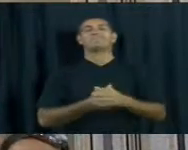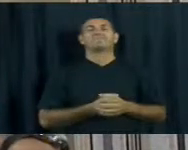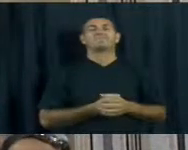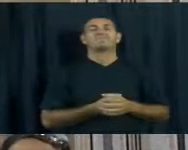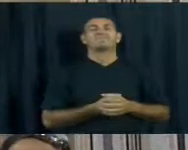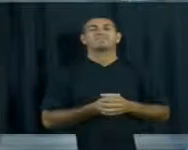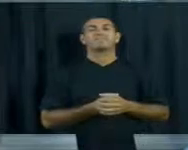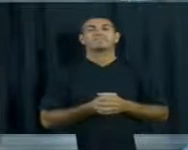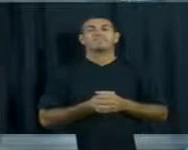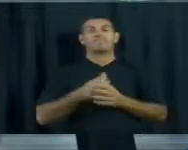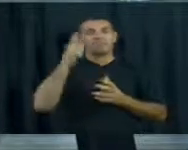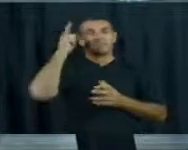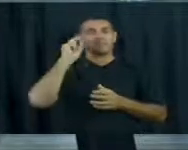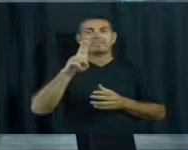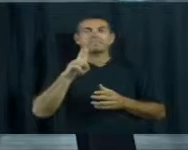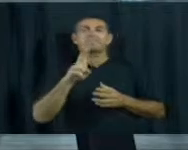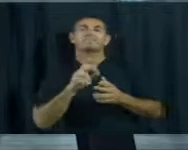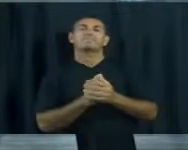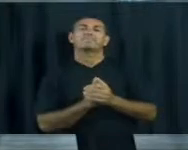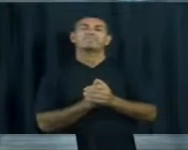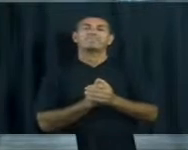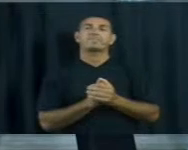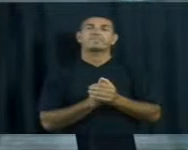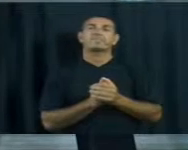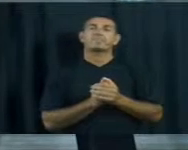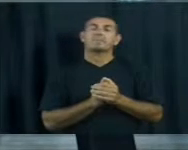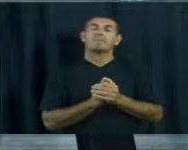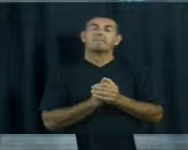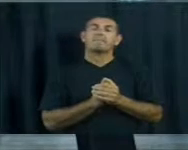disso. Prefeito, é muito